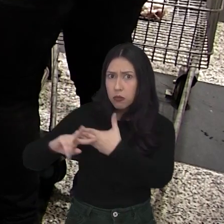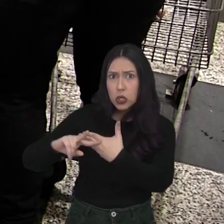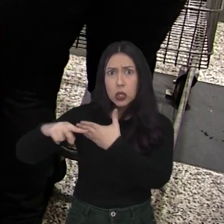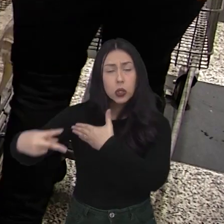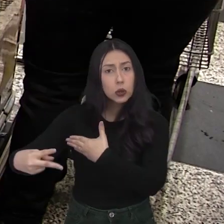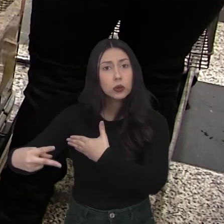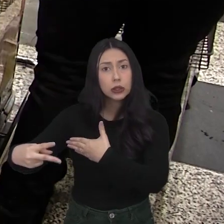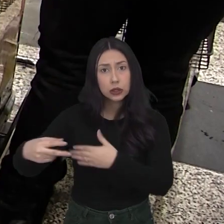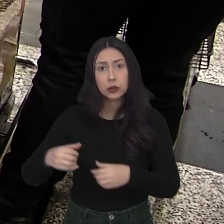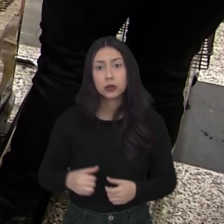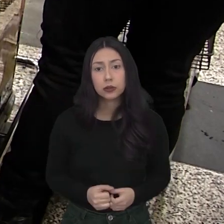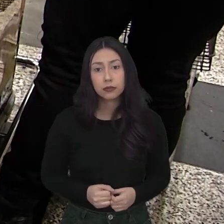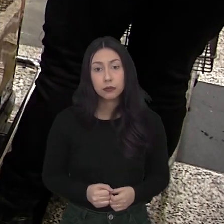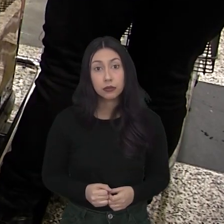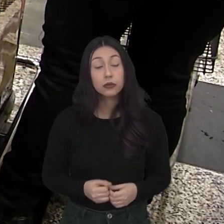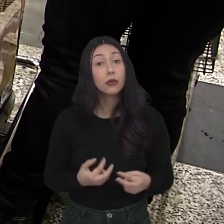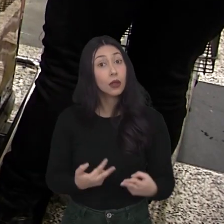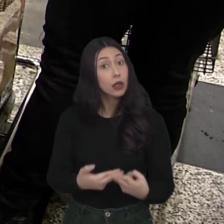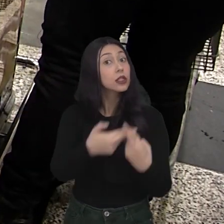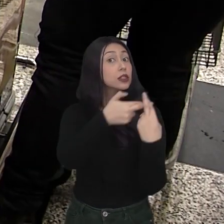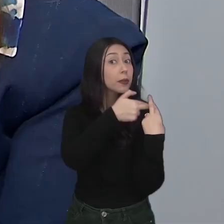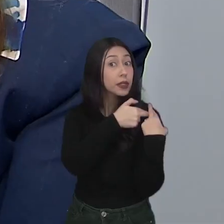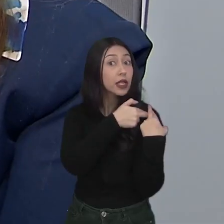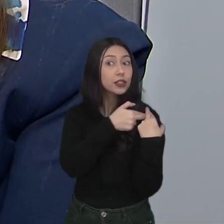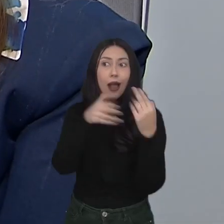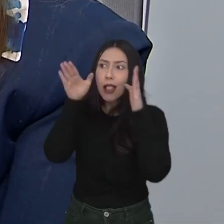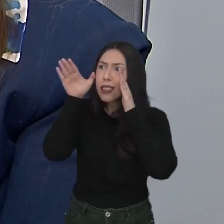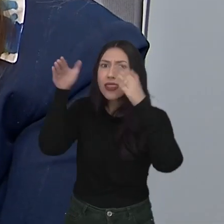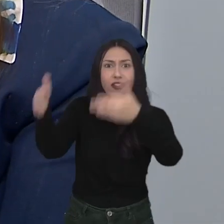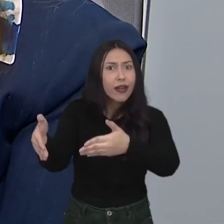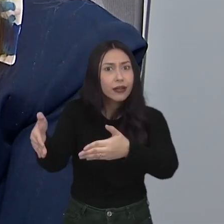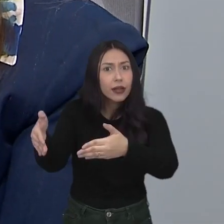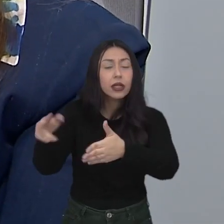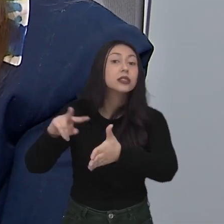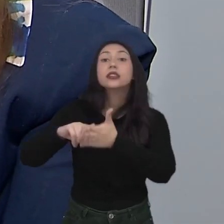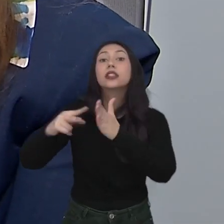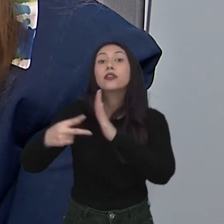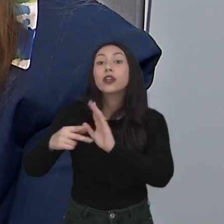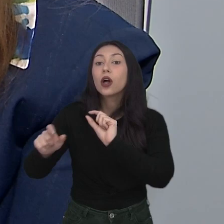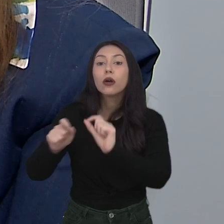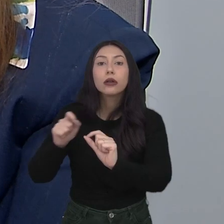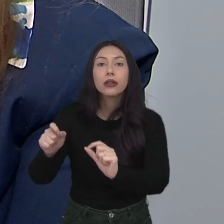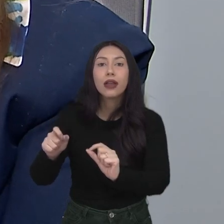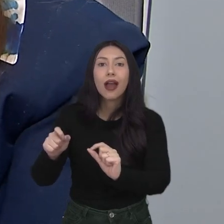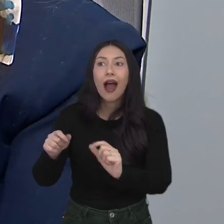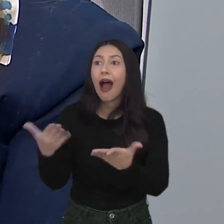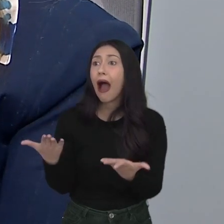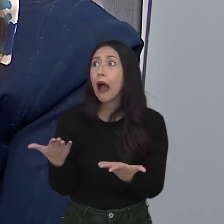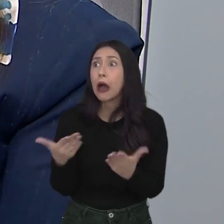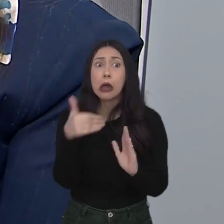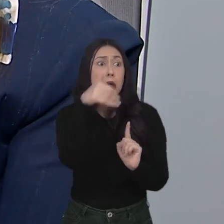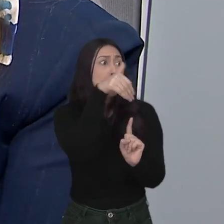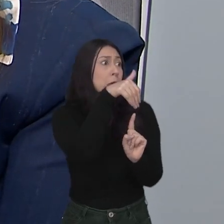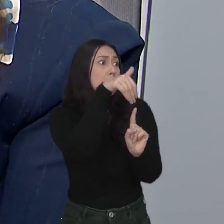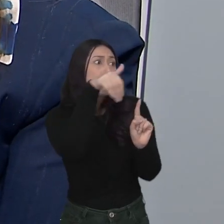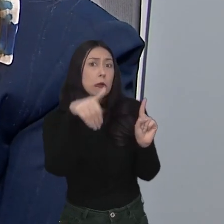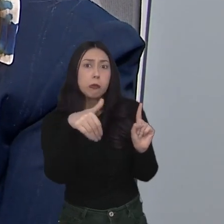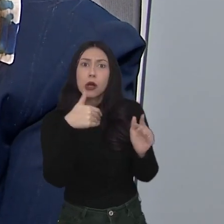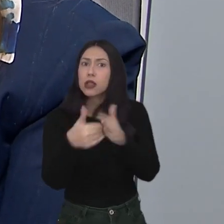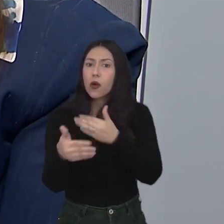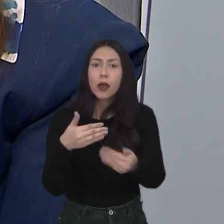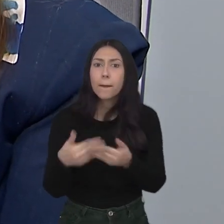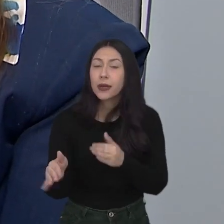de doenças causadas pela ingestão dos alimentos. Essa responsabilidade é objetiva. O que significa isso? Independe de